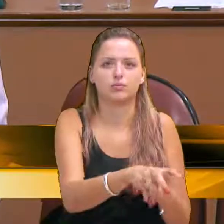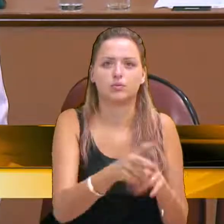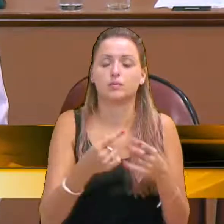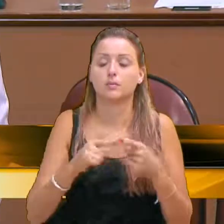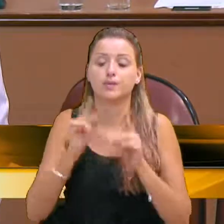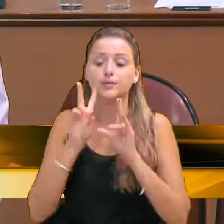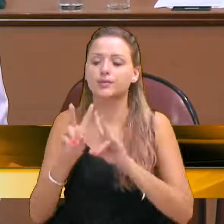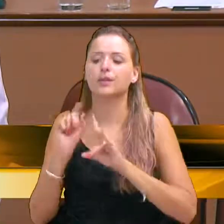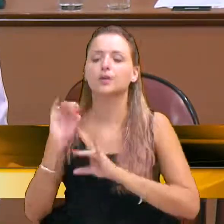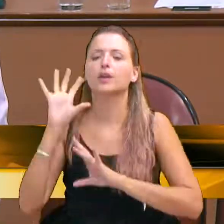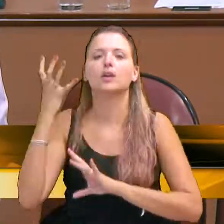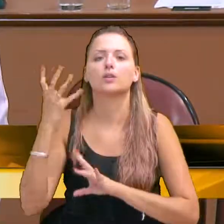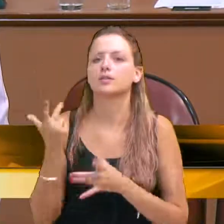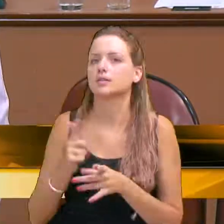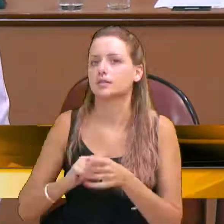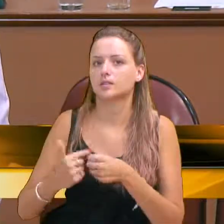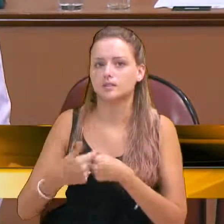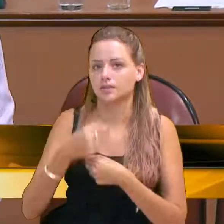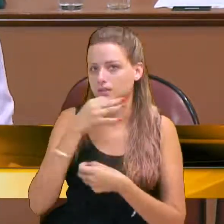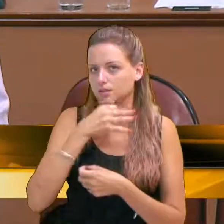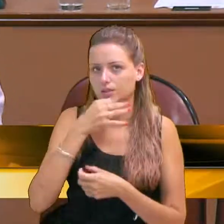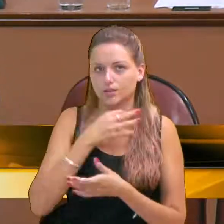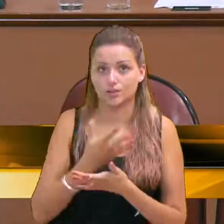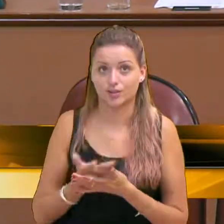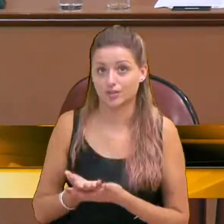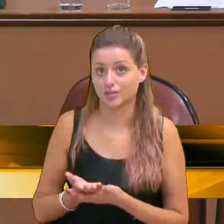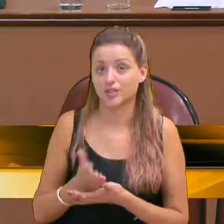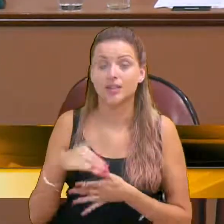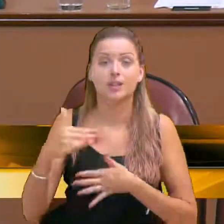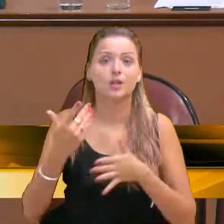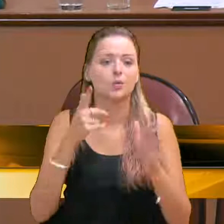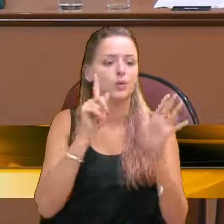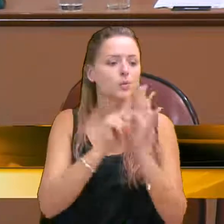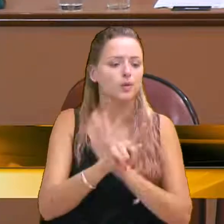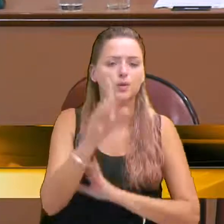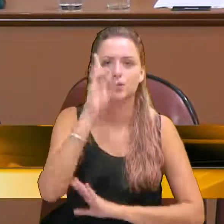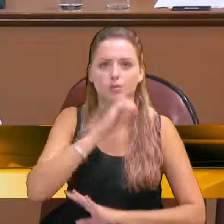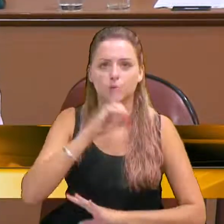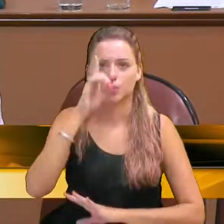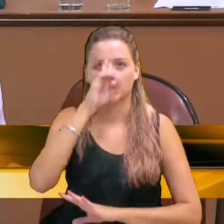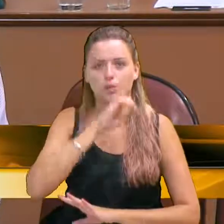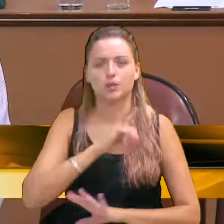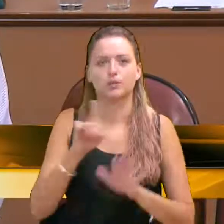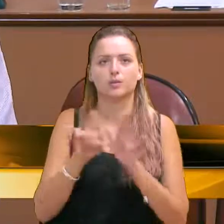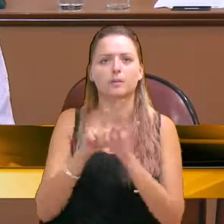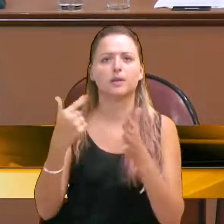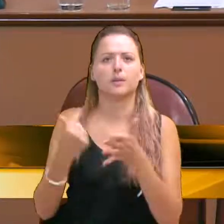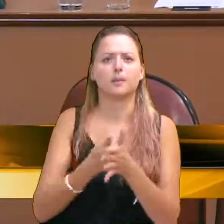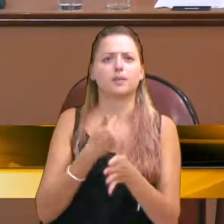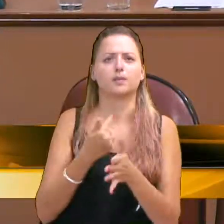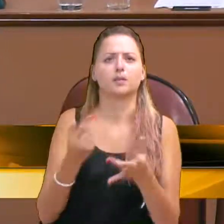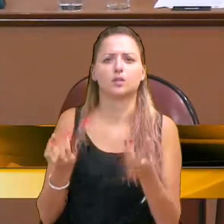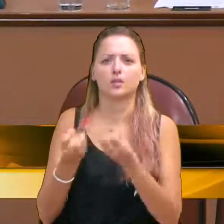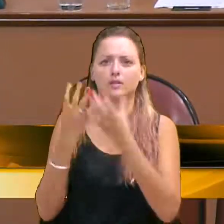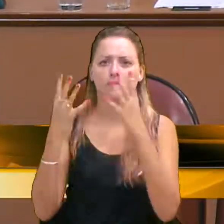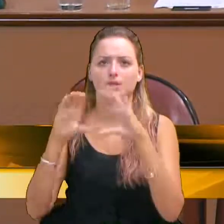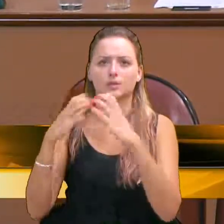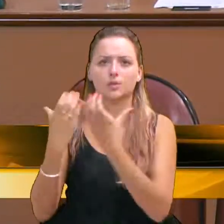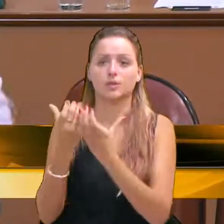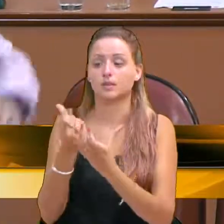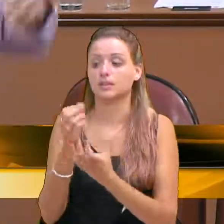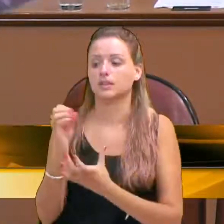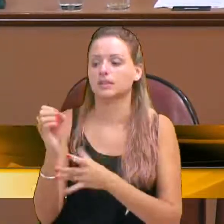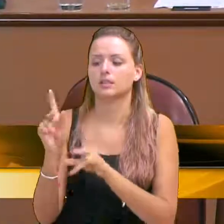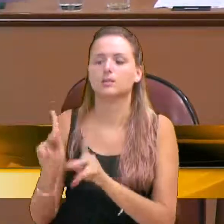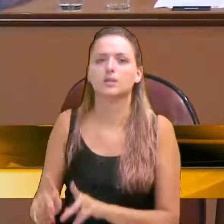nós estamos, o nosso município. E quando a gente pergunta, domingo também foi questionado, numa festa do interior de 600